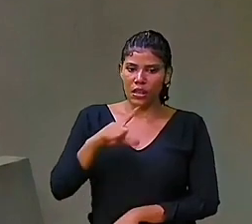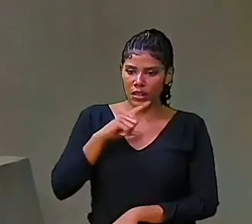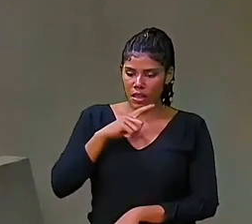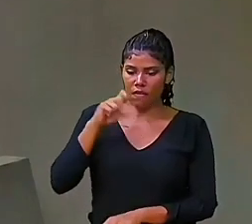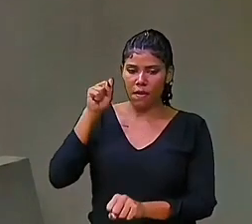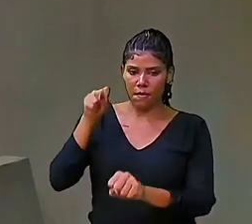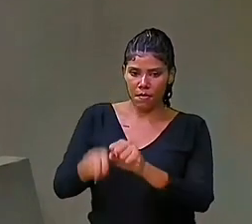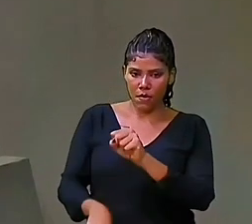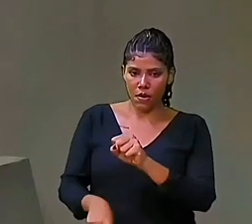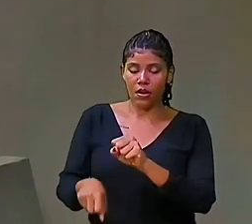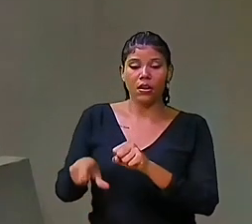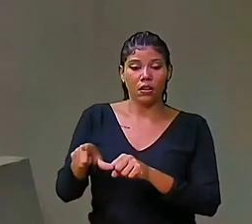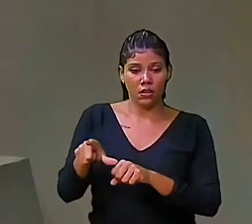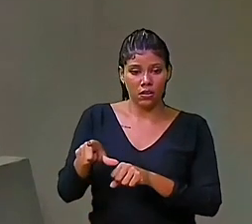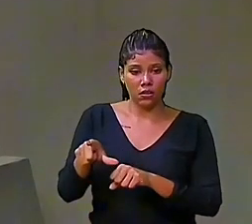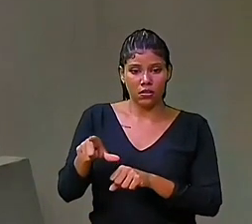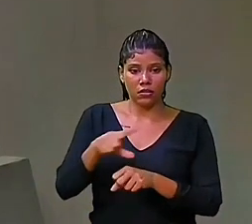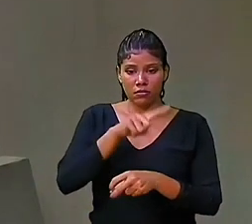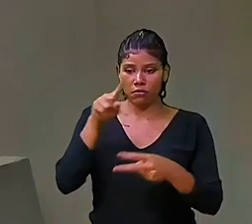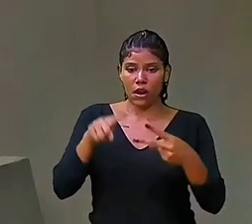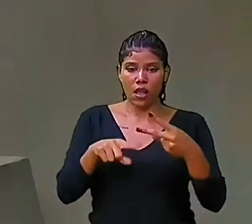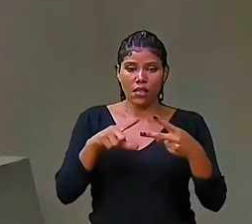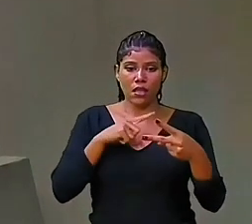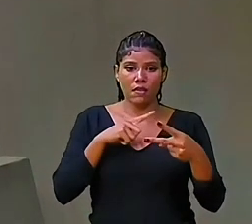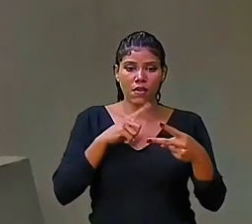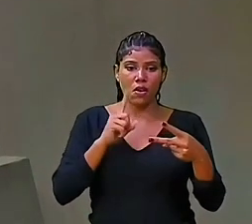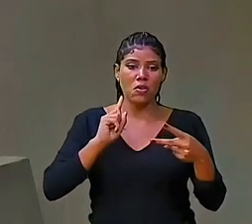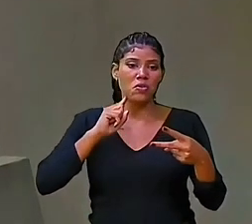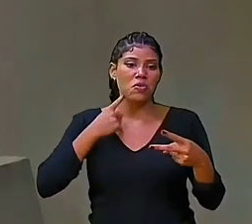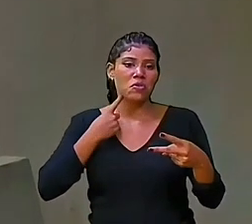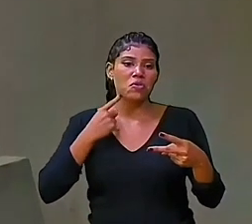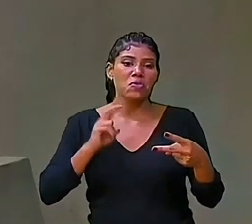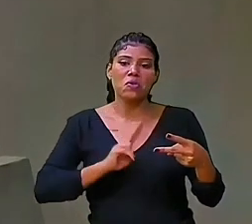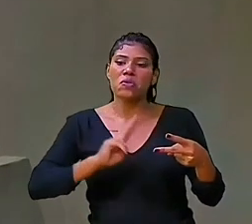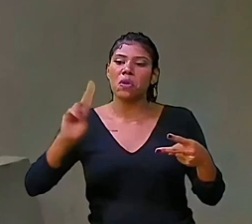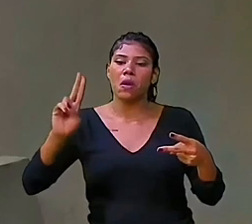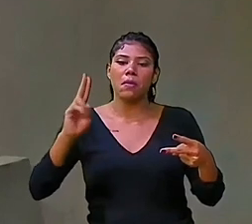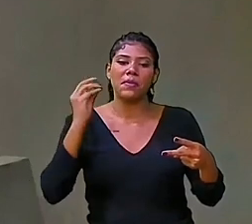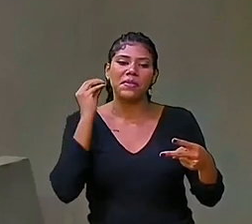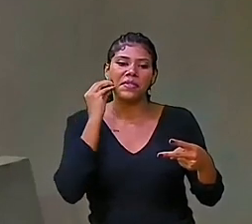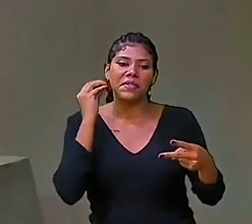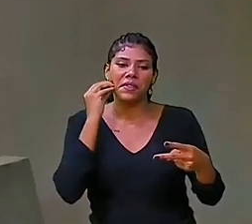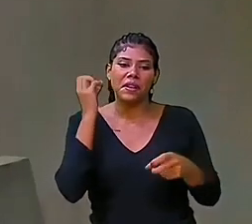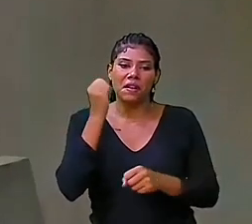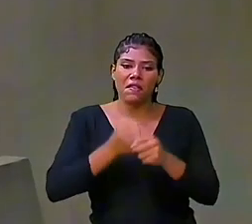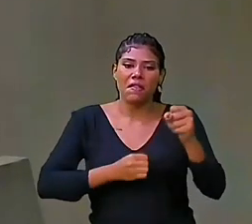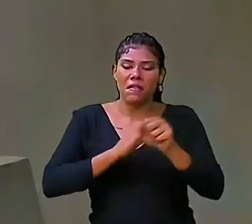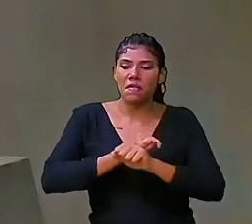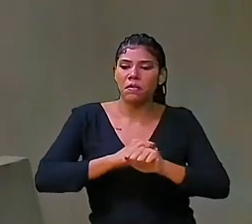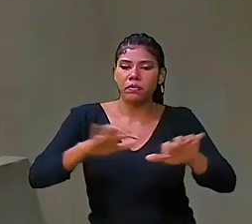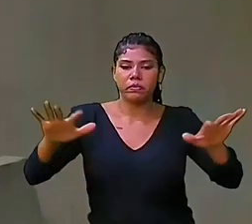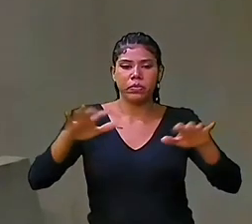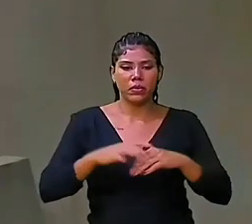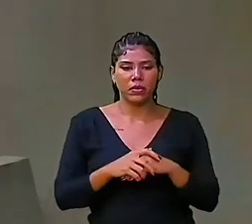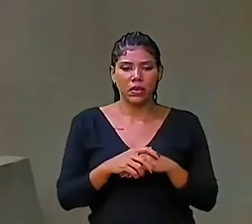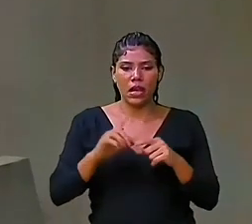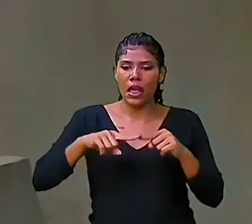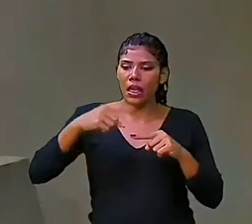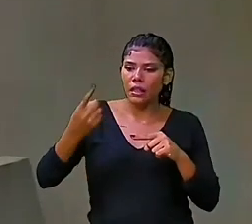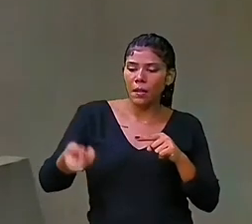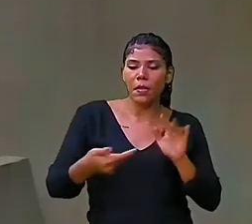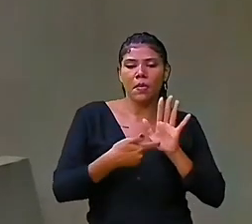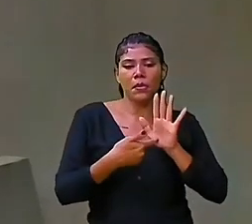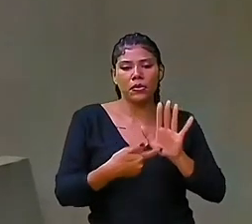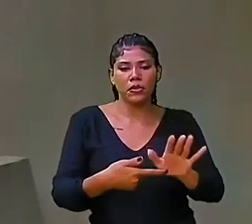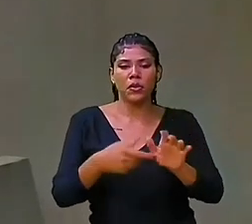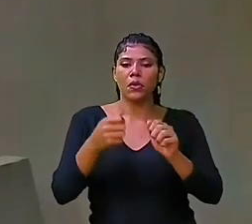física, Marielle teve que enfrentar a morte social. Criaram-se uma série de fake news, todas desmontadas depois. A família